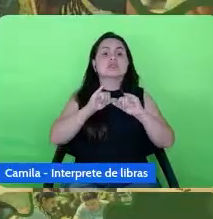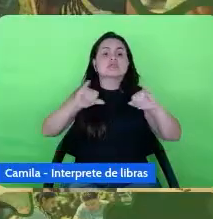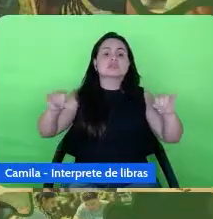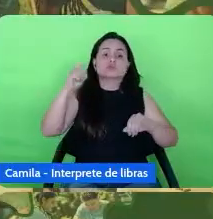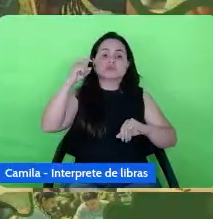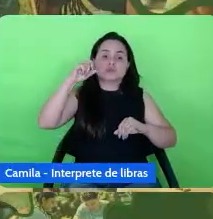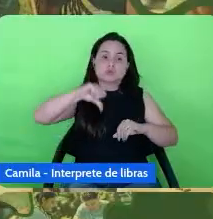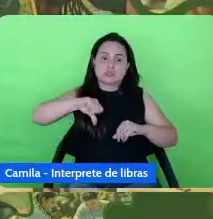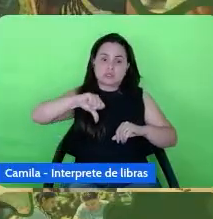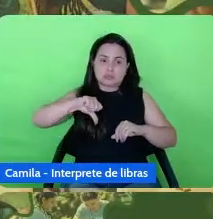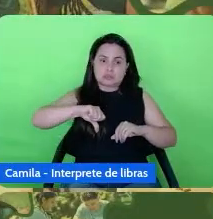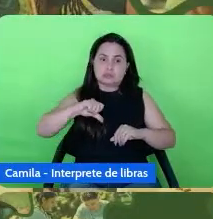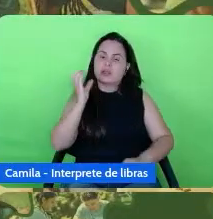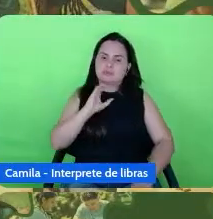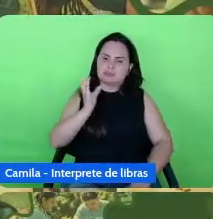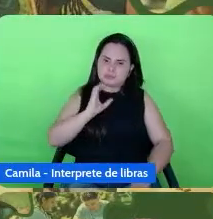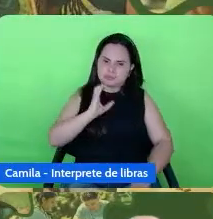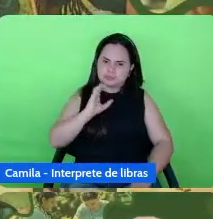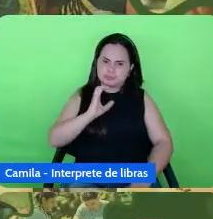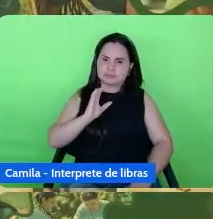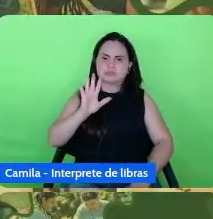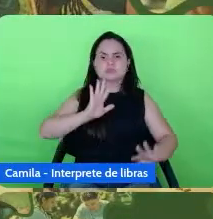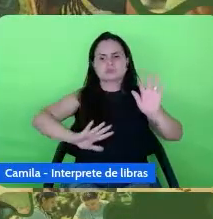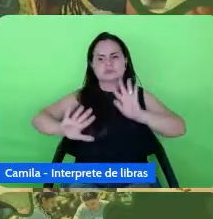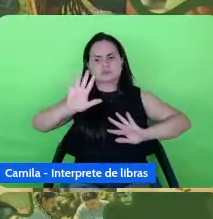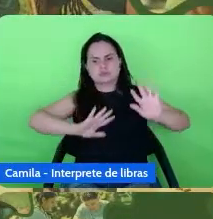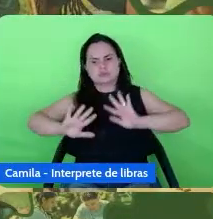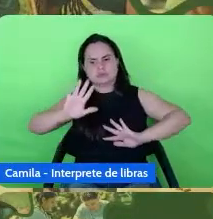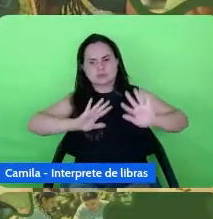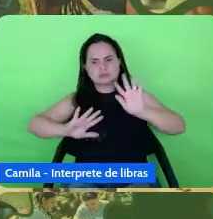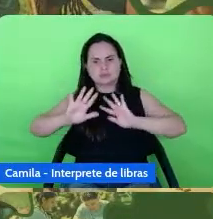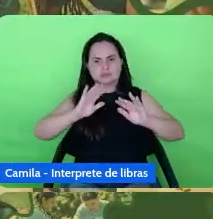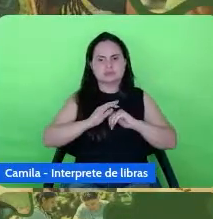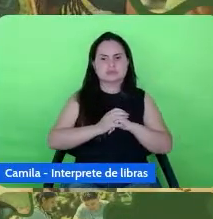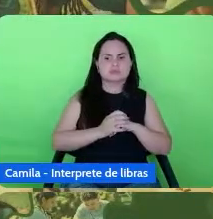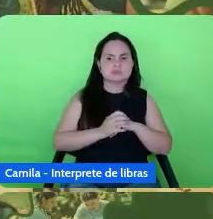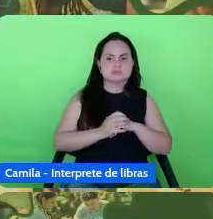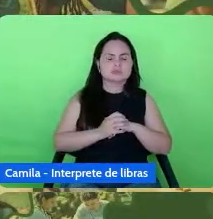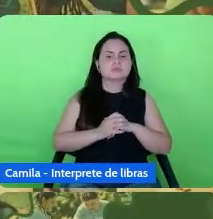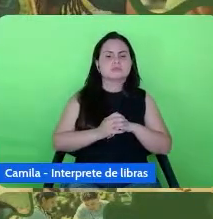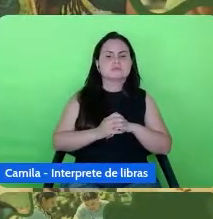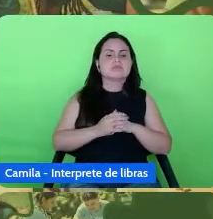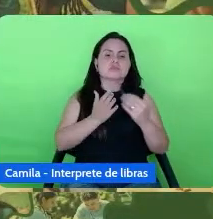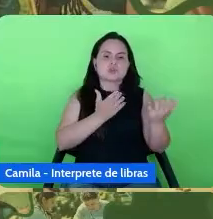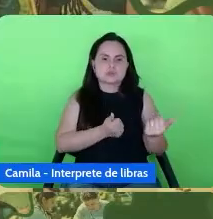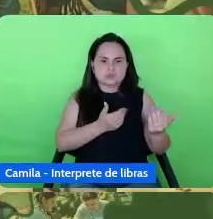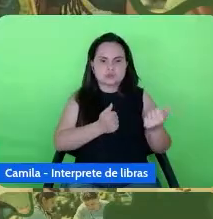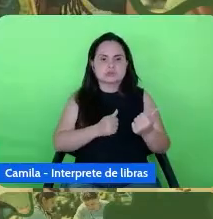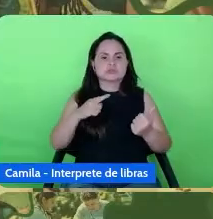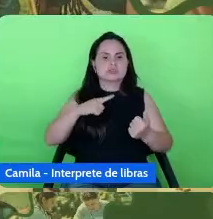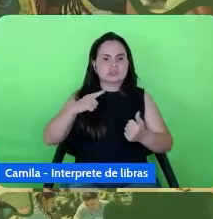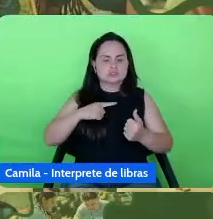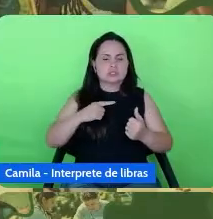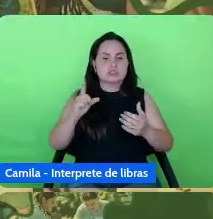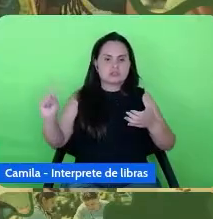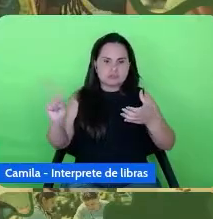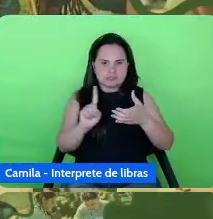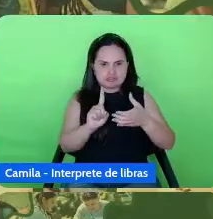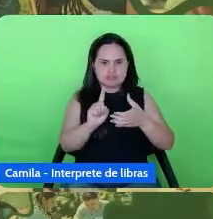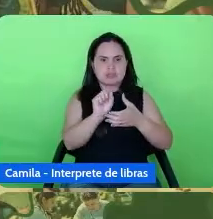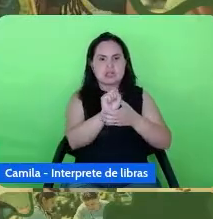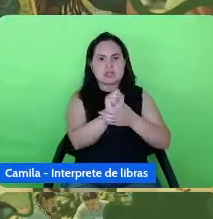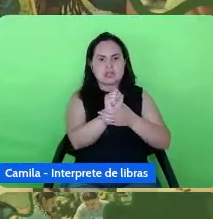corre rapidamente. Então, muito cuidado, queridos futuros profissionais, jovens que vão participar do hackathon. É importante